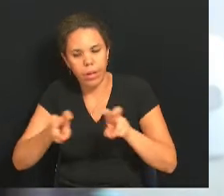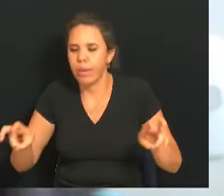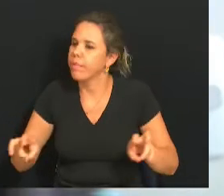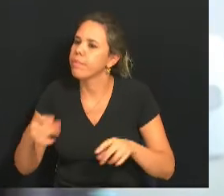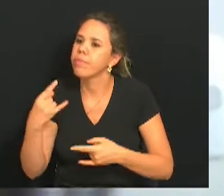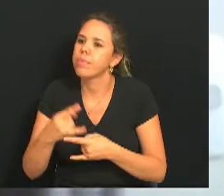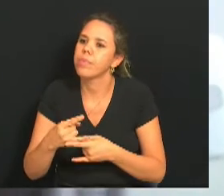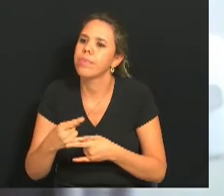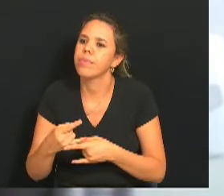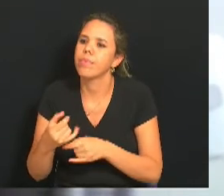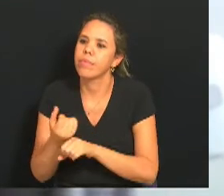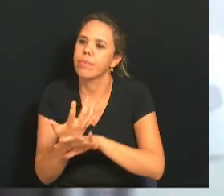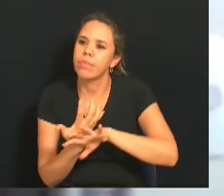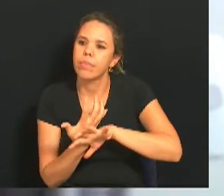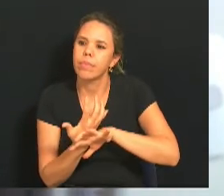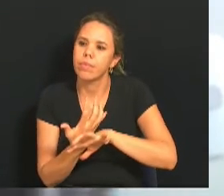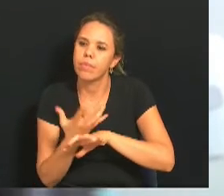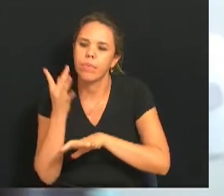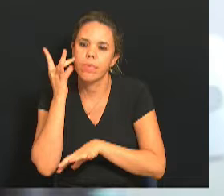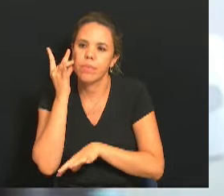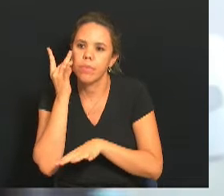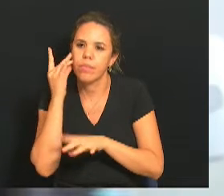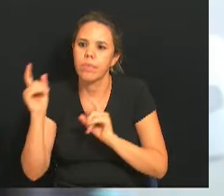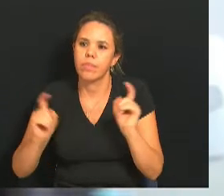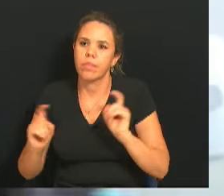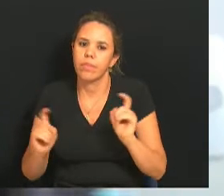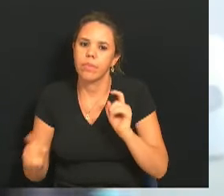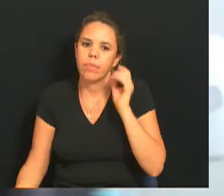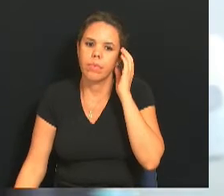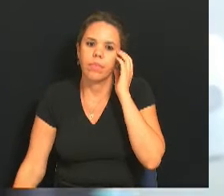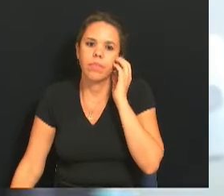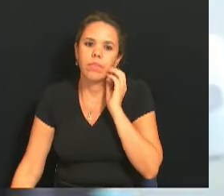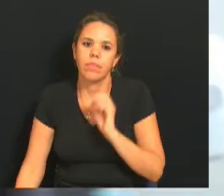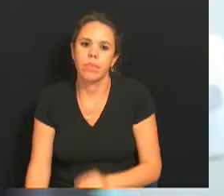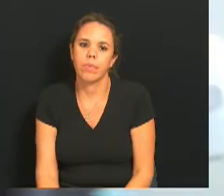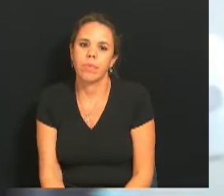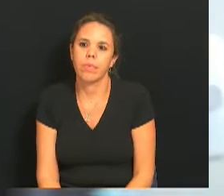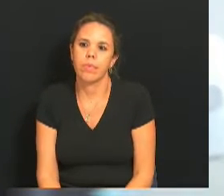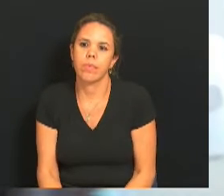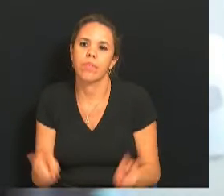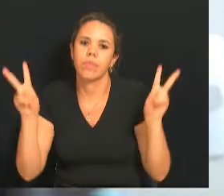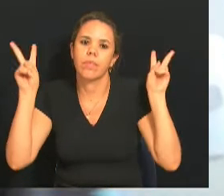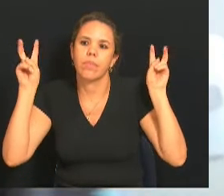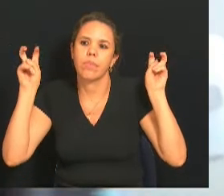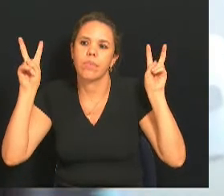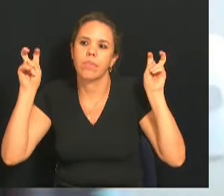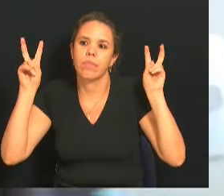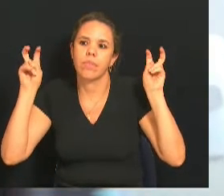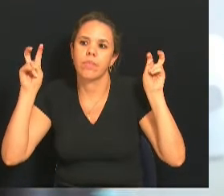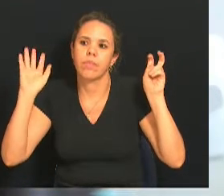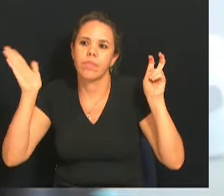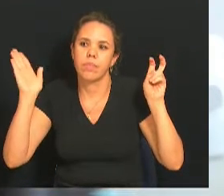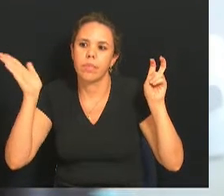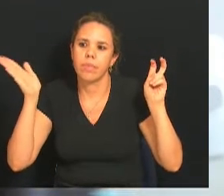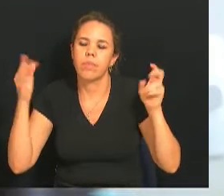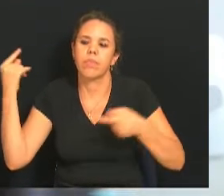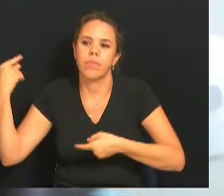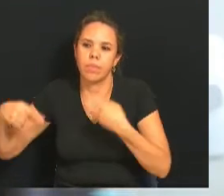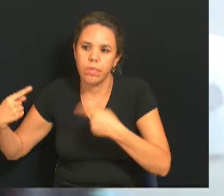e os demais presentes na sessão. Esse tema ele foi já bastante